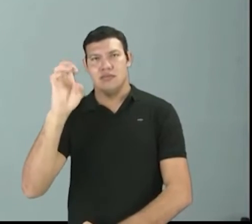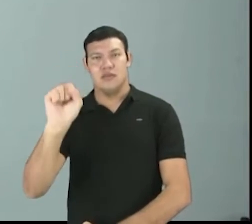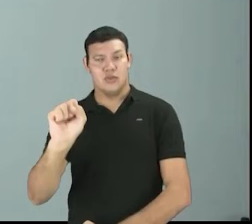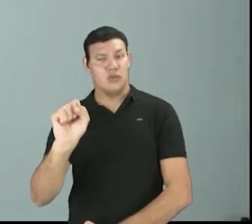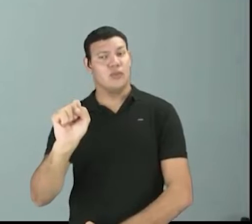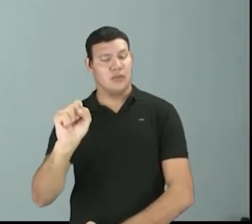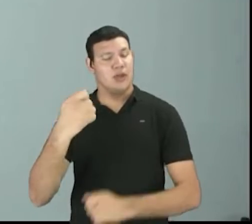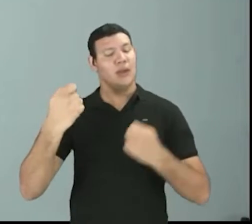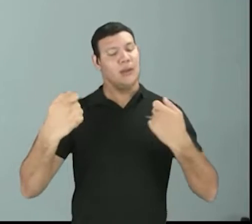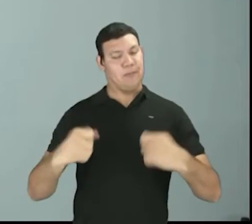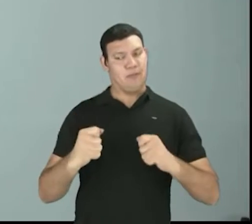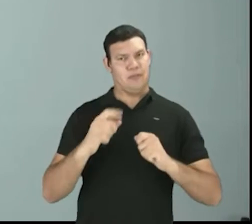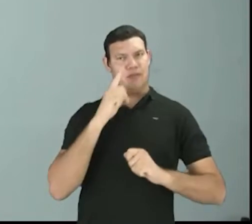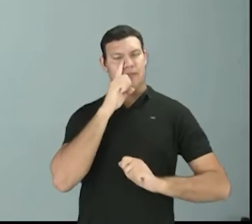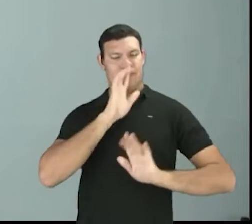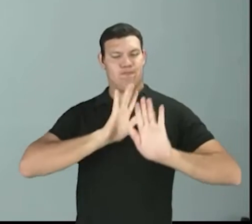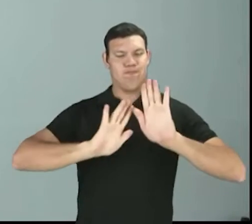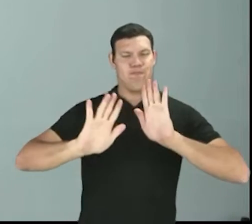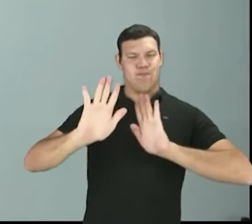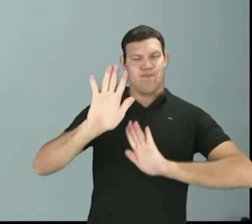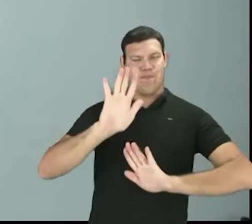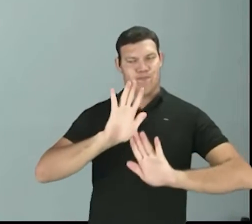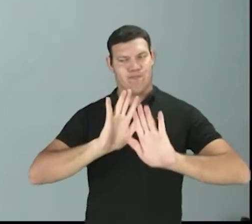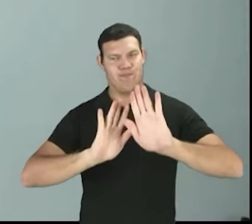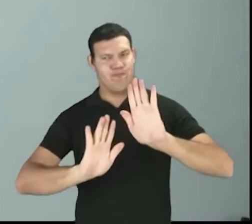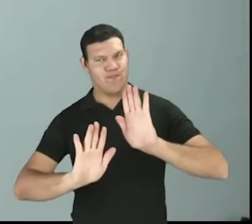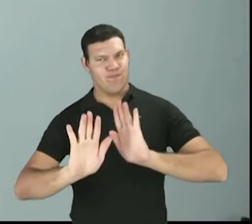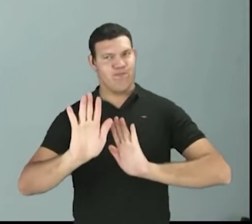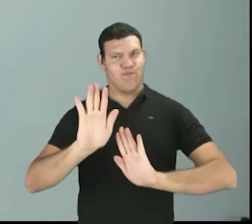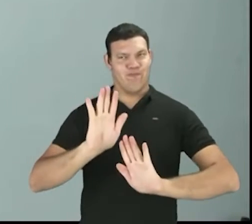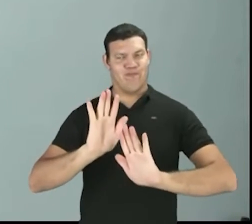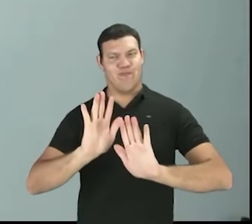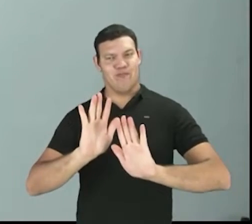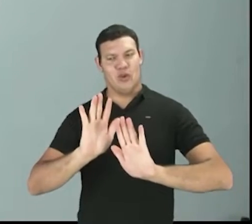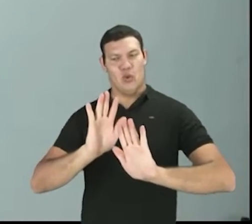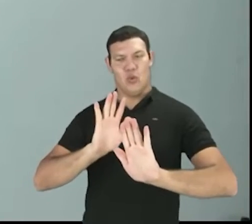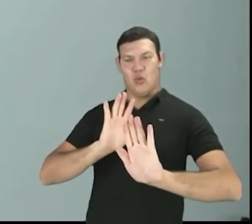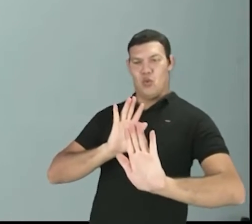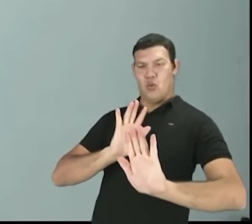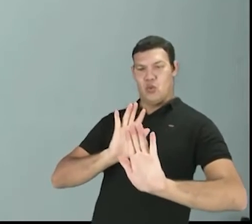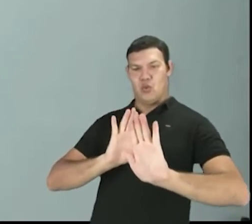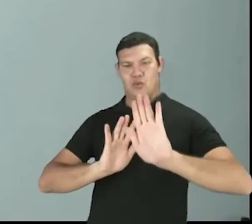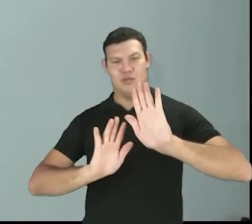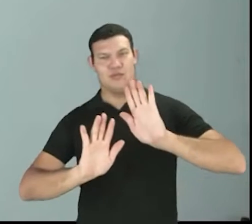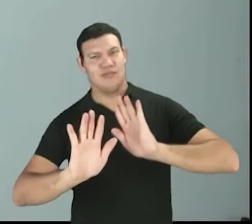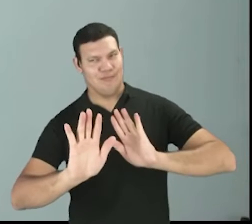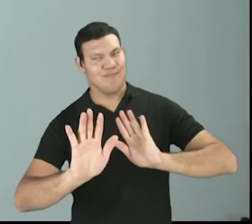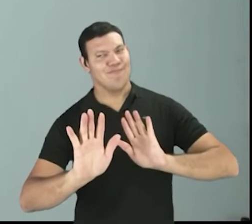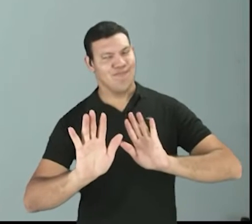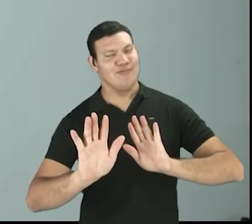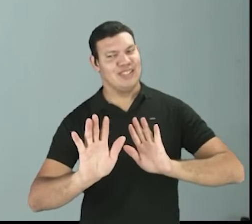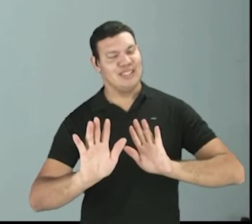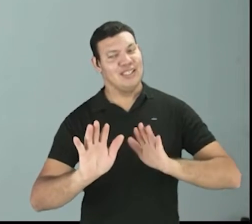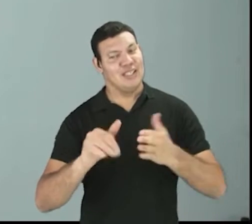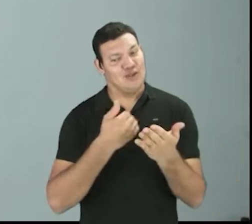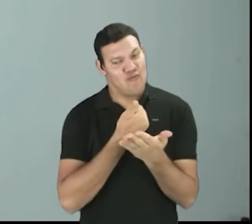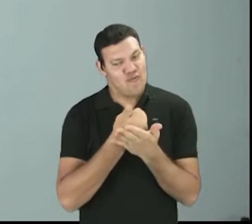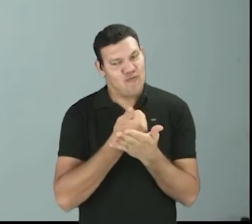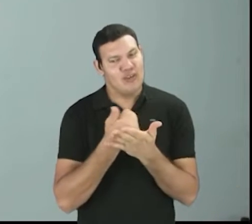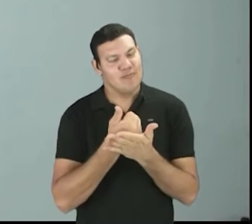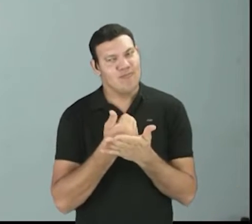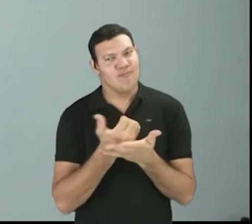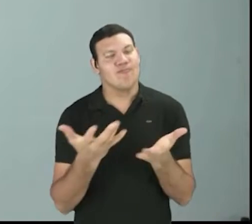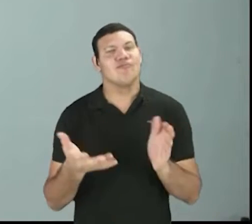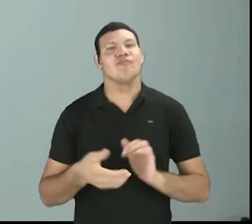tomar cuidado, que a gente tem que ir devagar, não pode avançar demais, porque a determinada situação ali pode